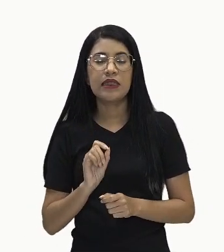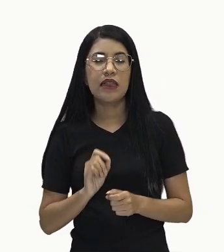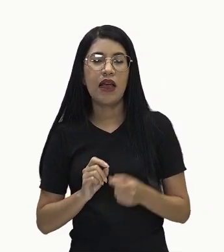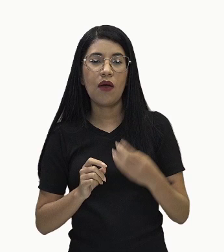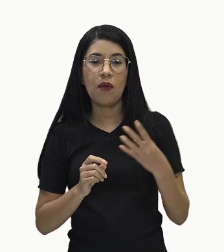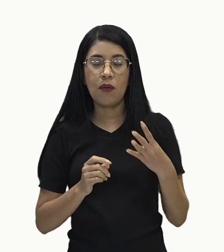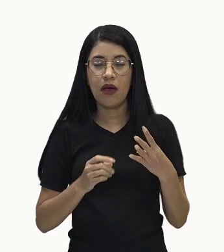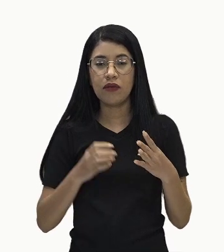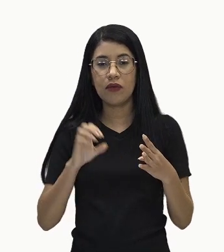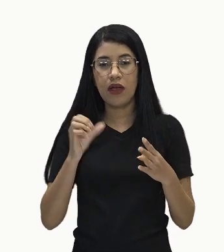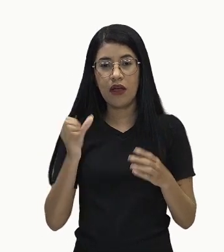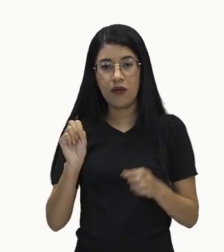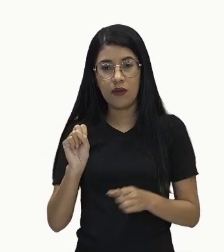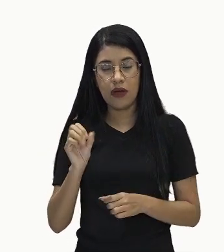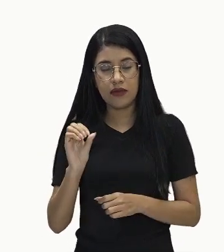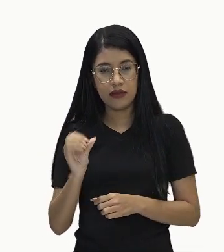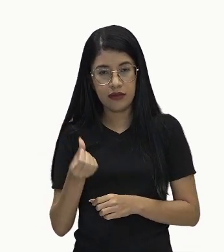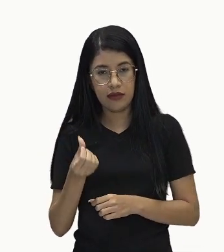ó.